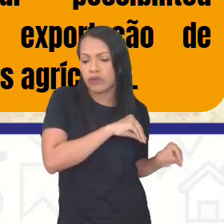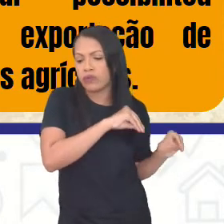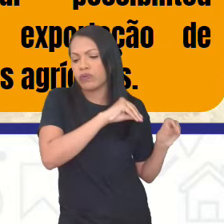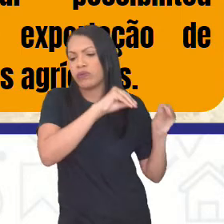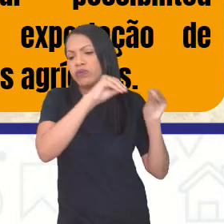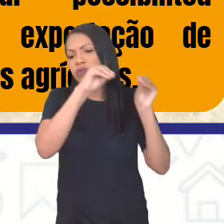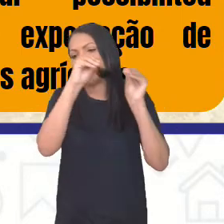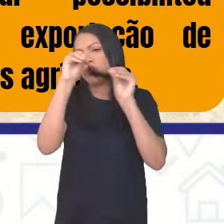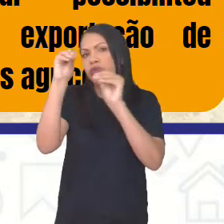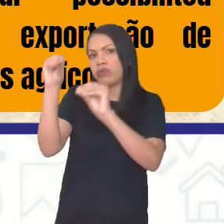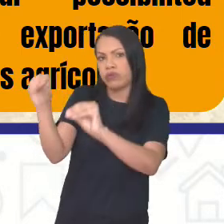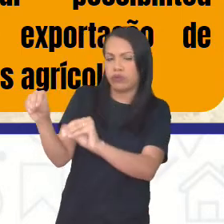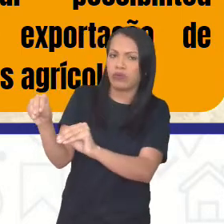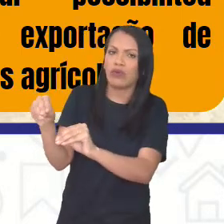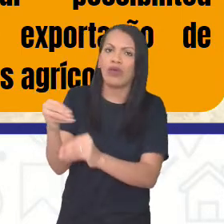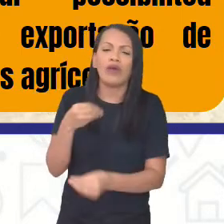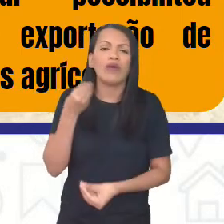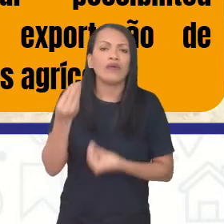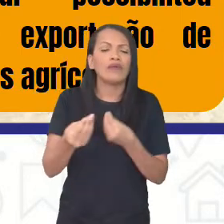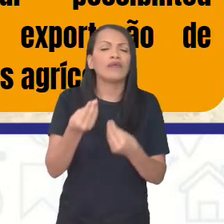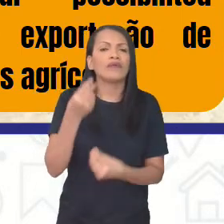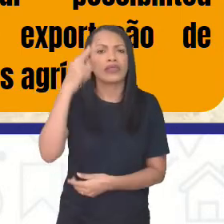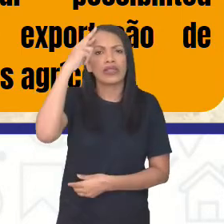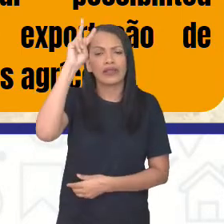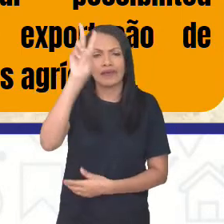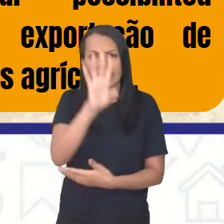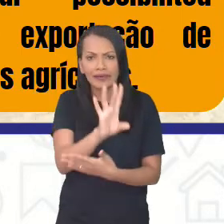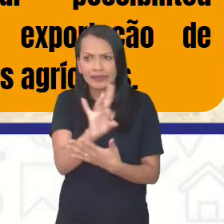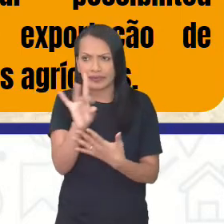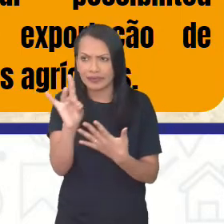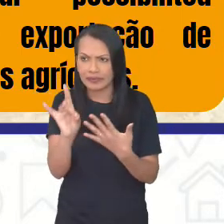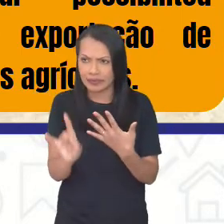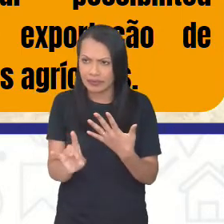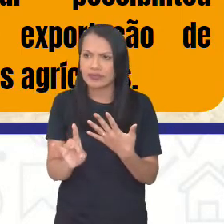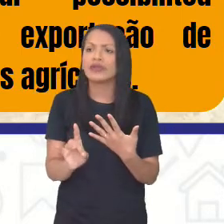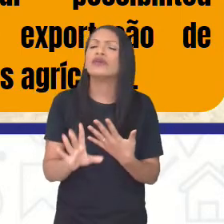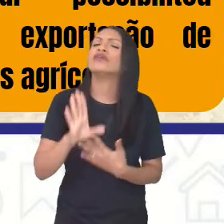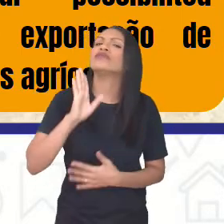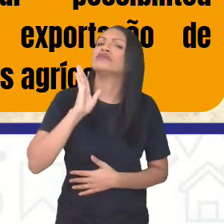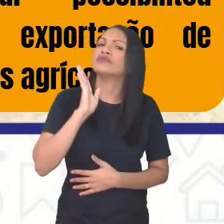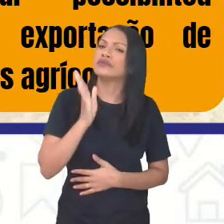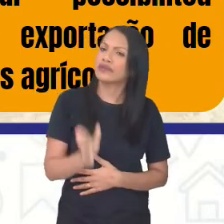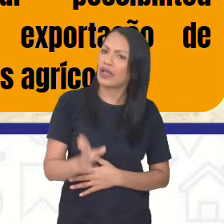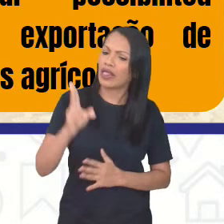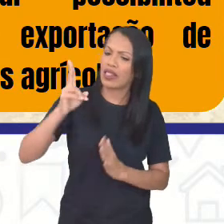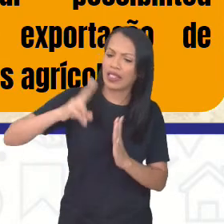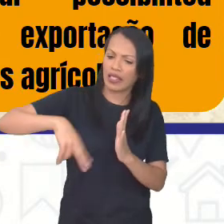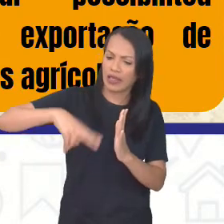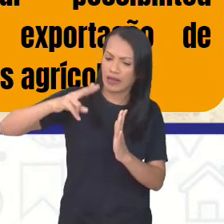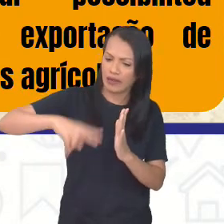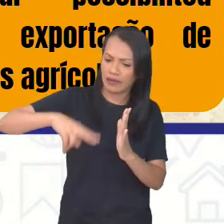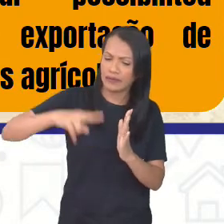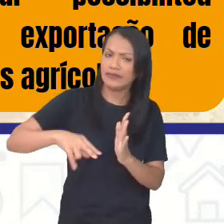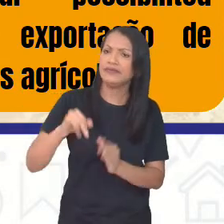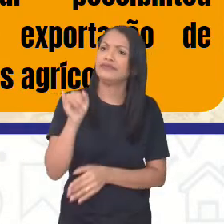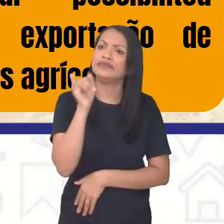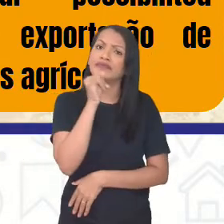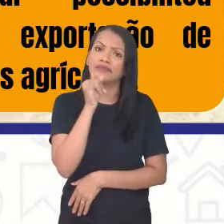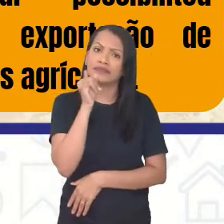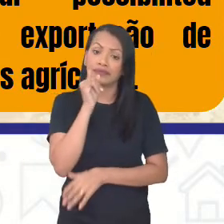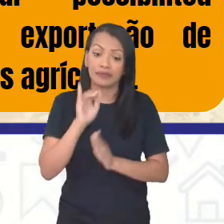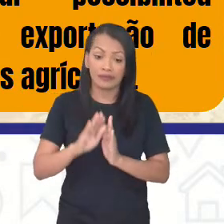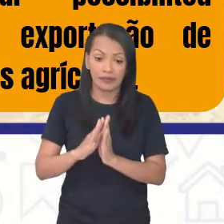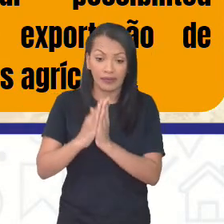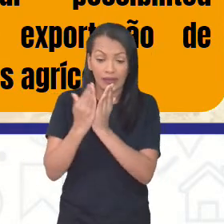excedentes agrícolas. Vamos lembrar um detalhe, né? Para quem já leu, por exemplo, a Bíblia,